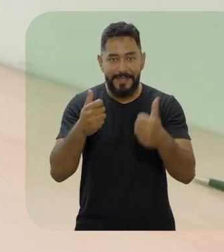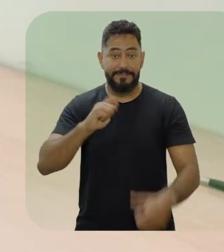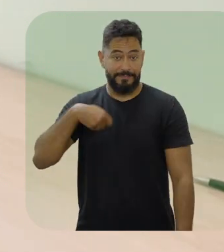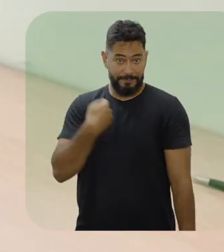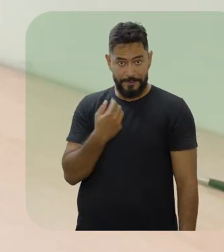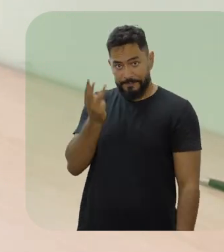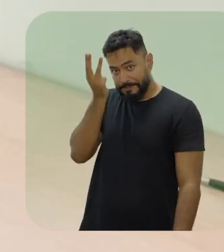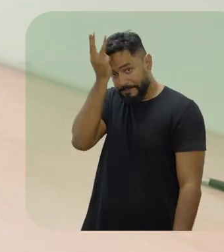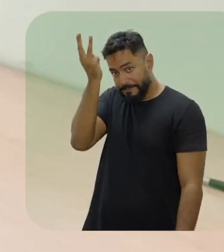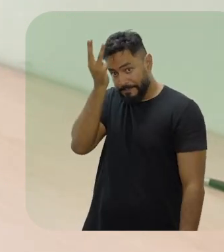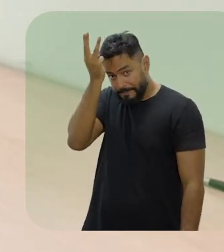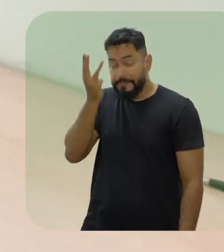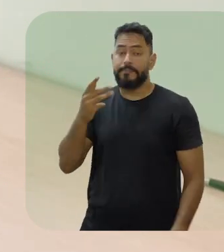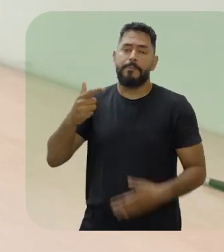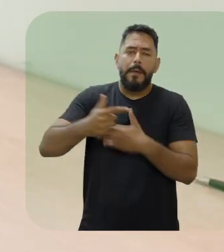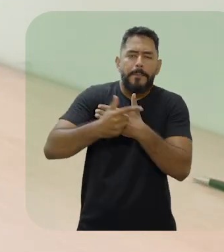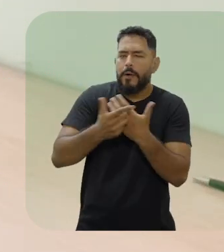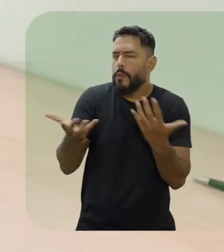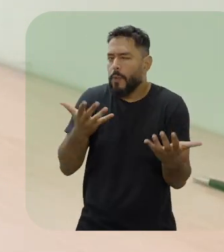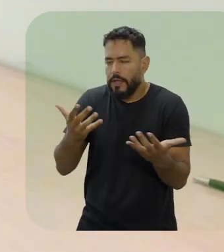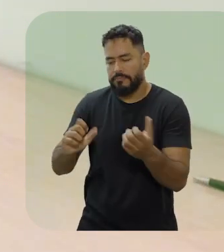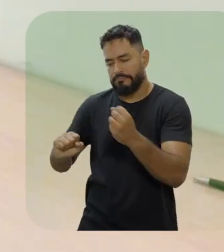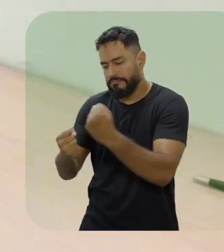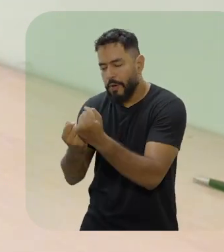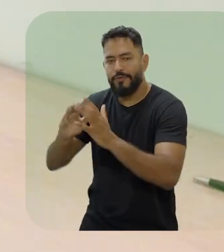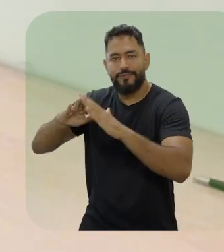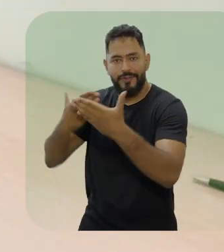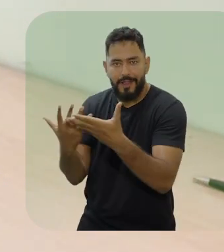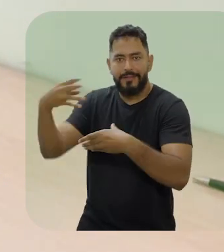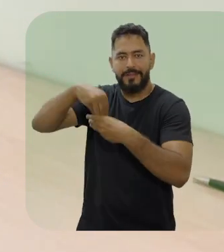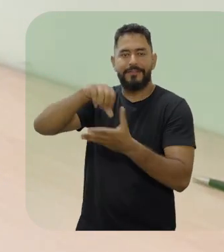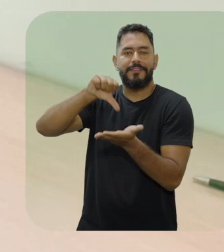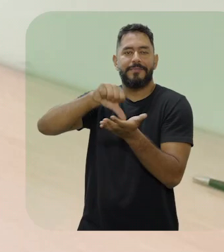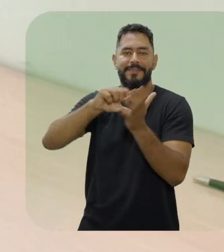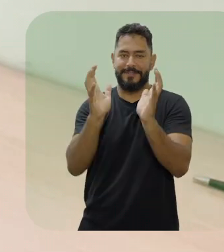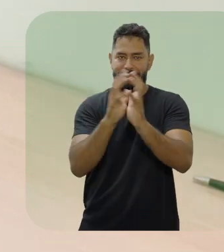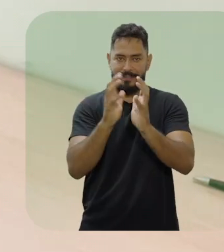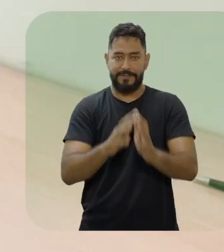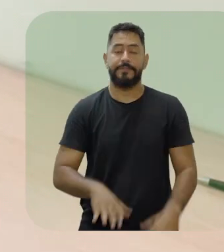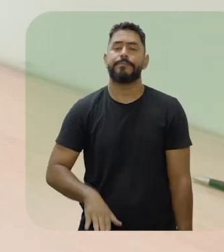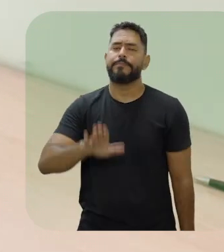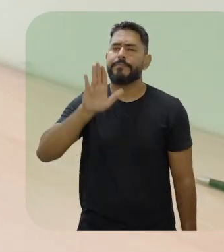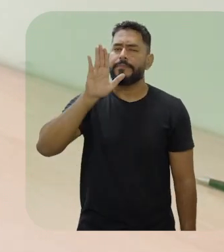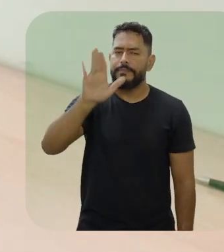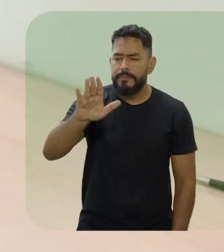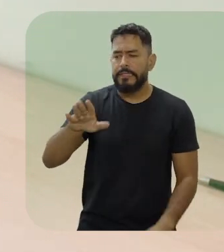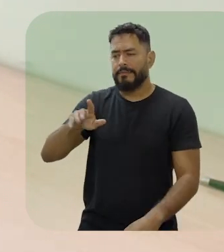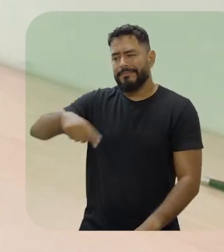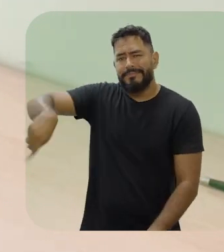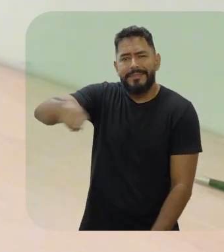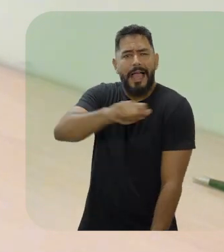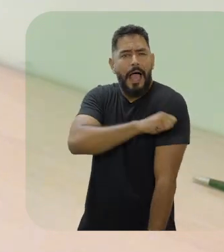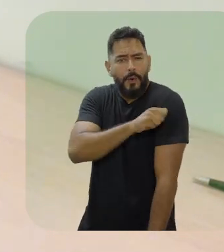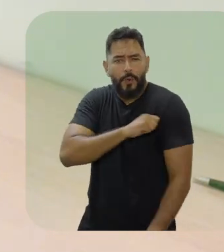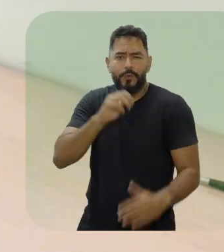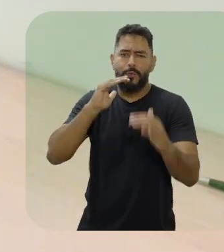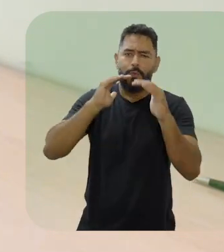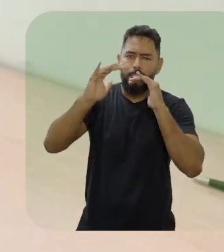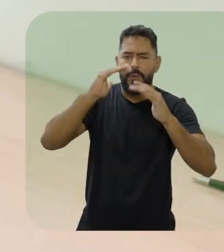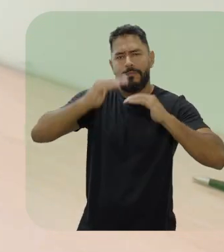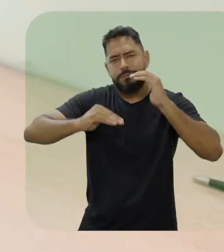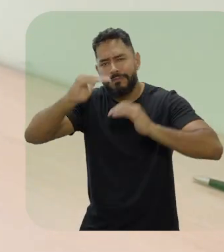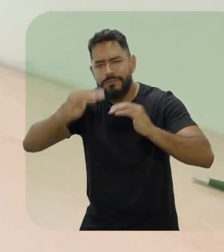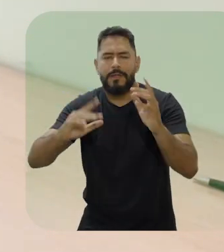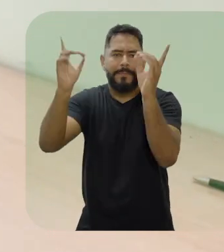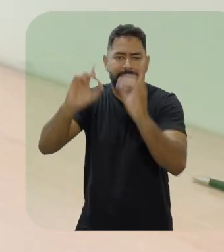Eu me chamo Wesley Douglas e eu atuo enquanto apoio escolar no IFPE Campus Recife. Bom, levando em consideração a alta demanda de